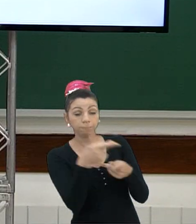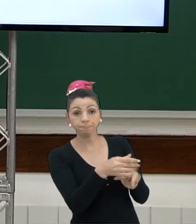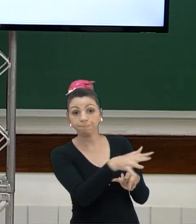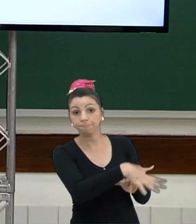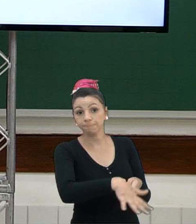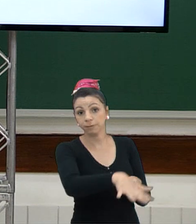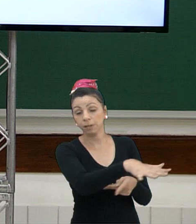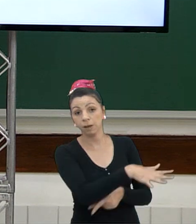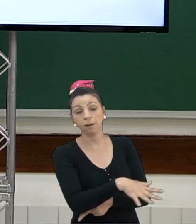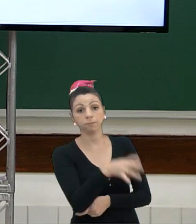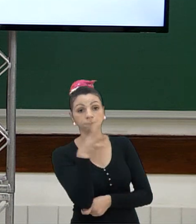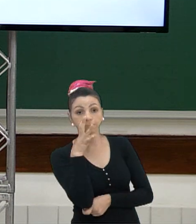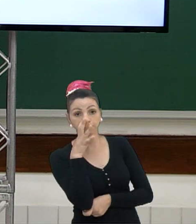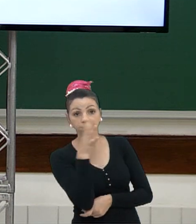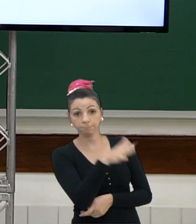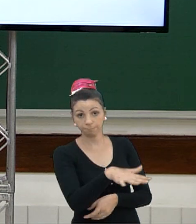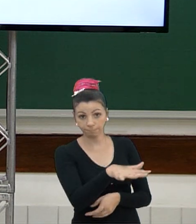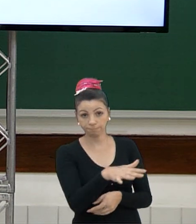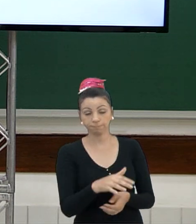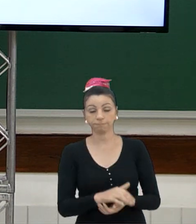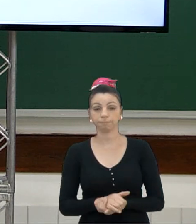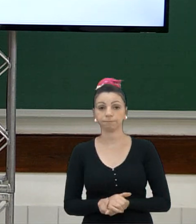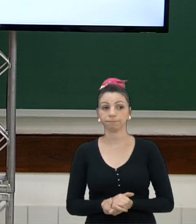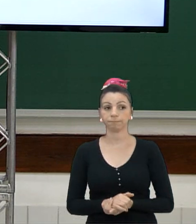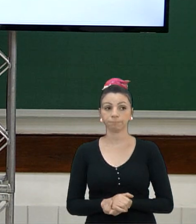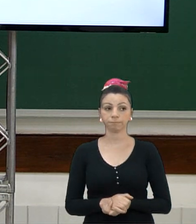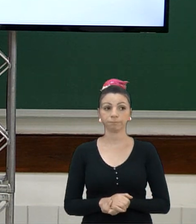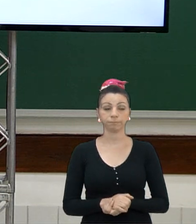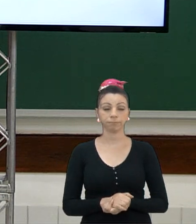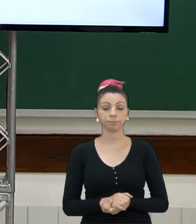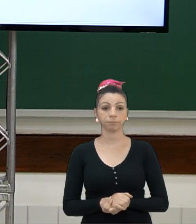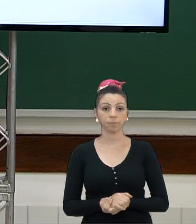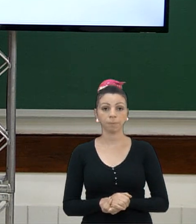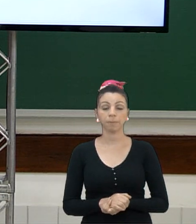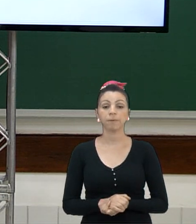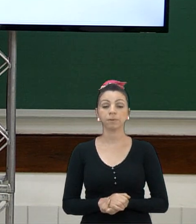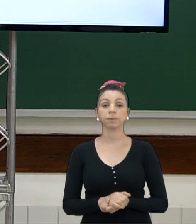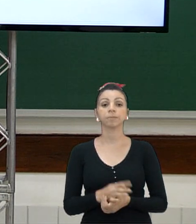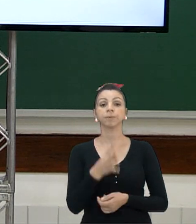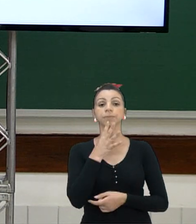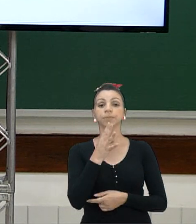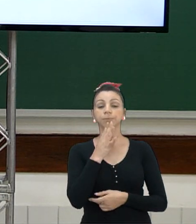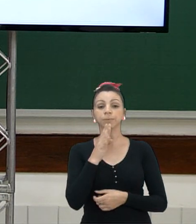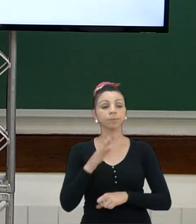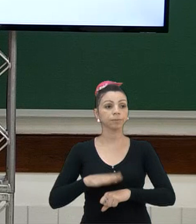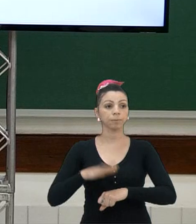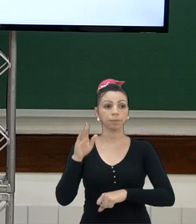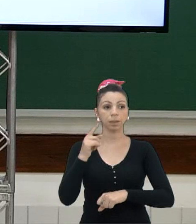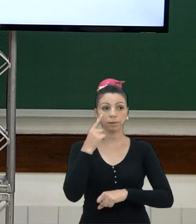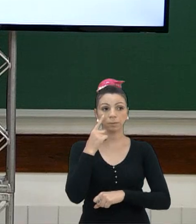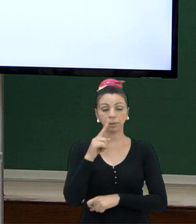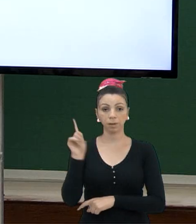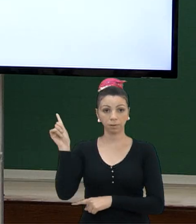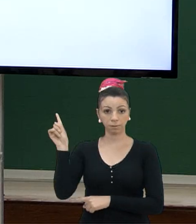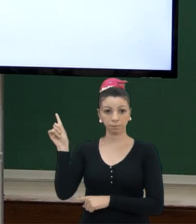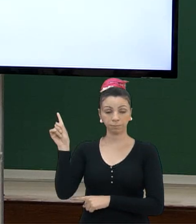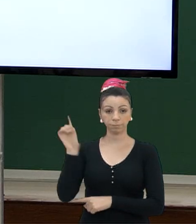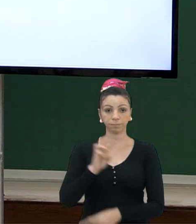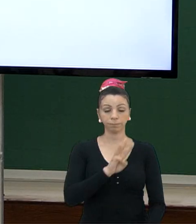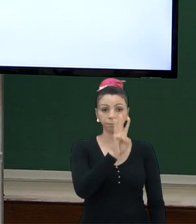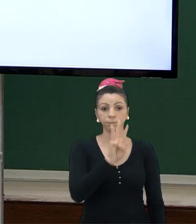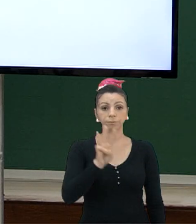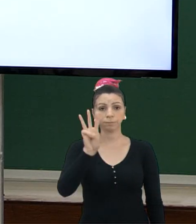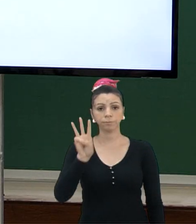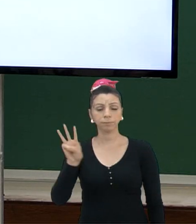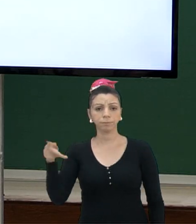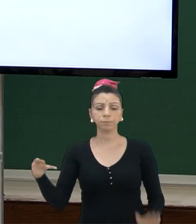minha cidade ou região. Para vocês conhecerem mais, eu tenho o wikihall.com, que é um